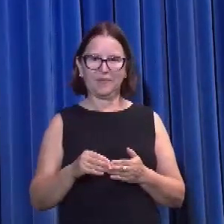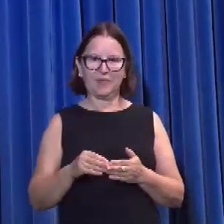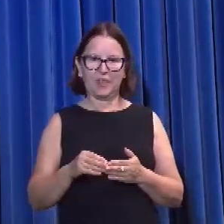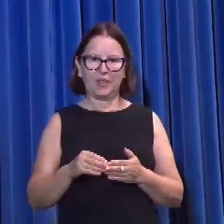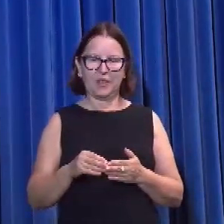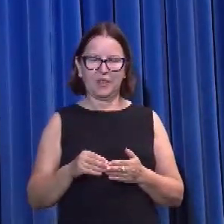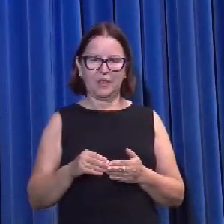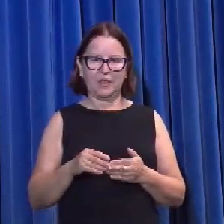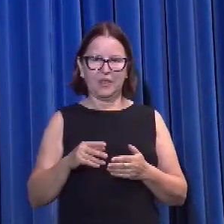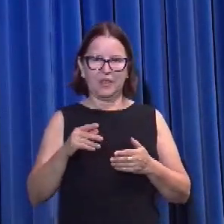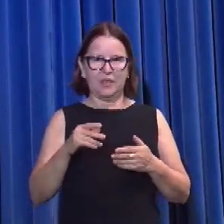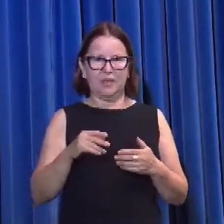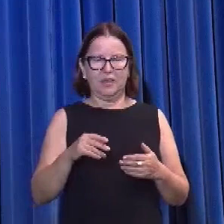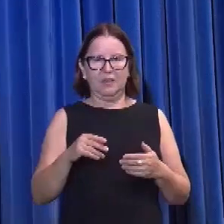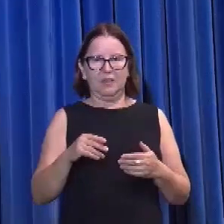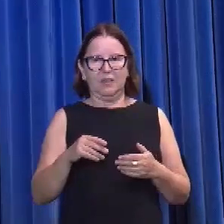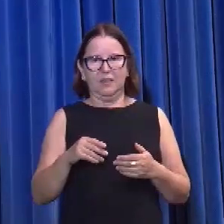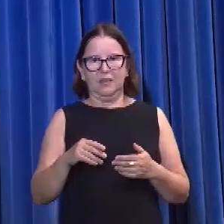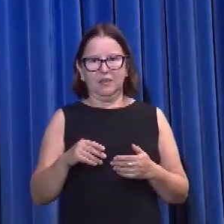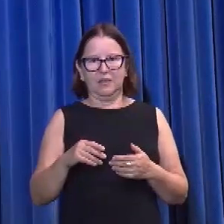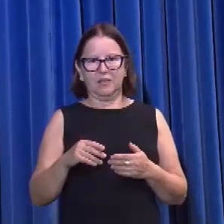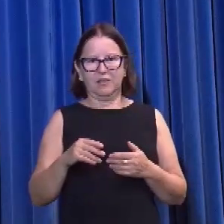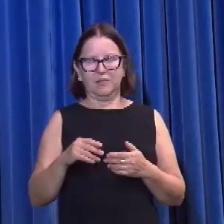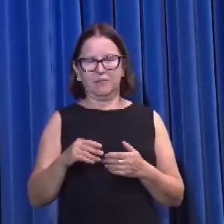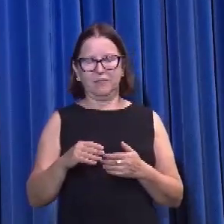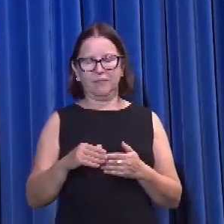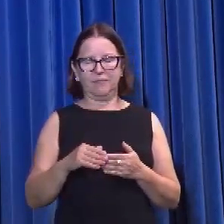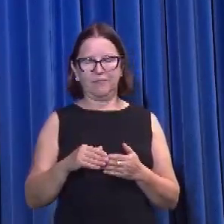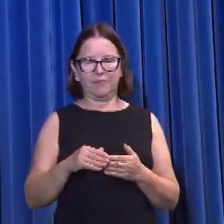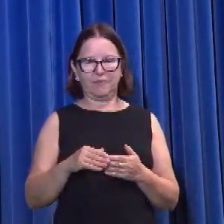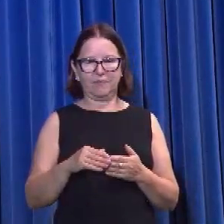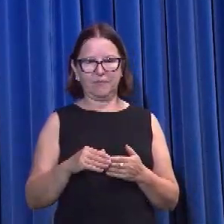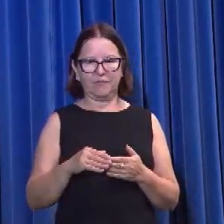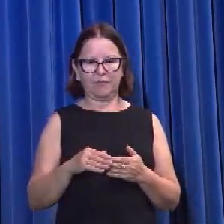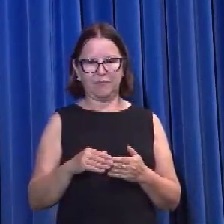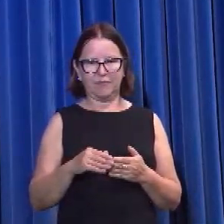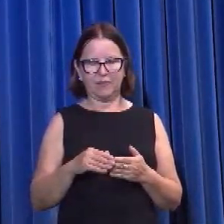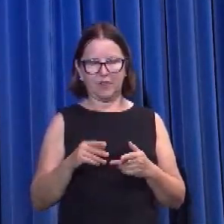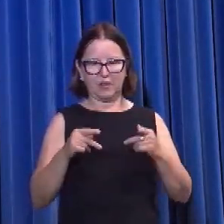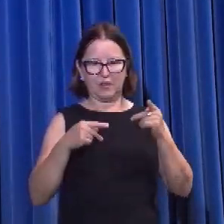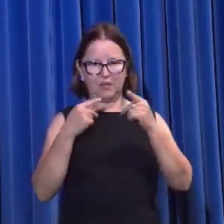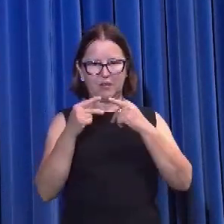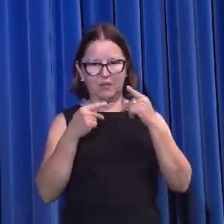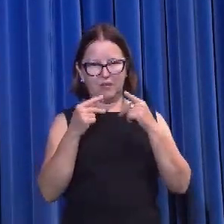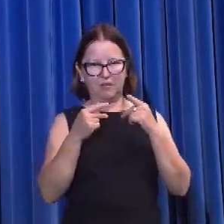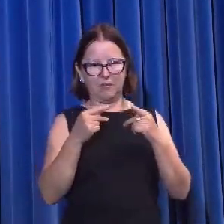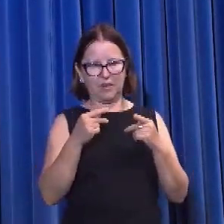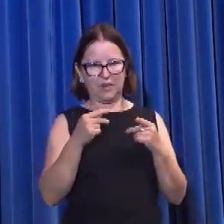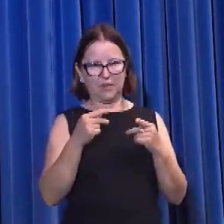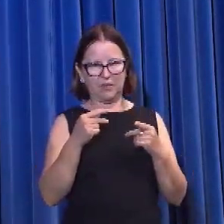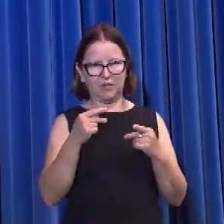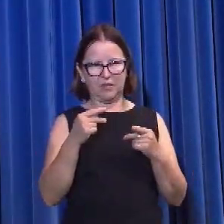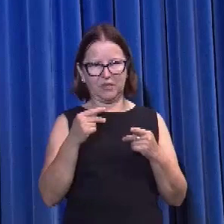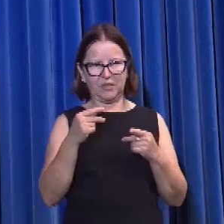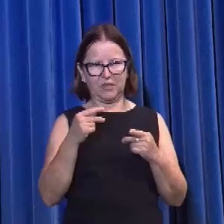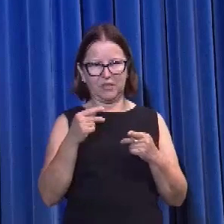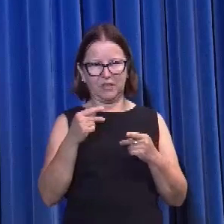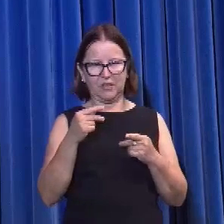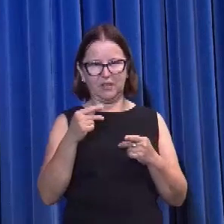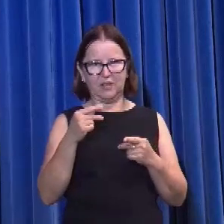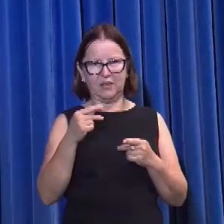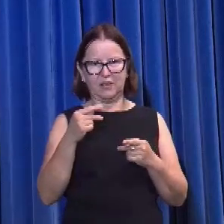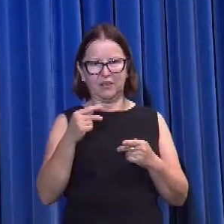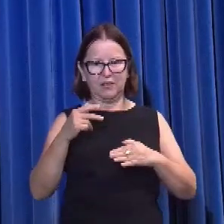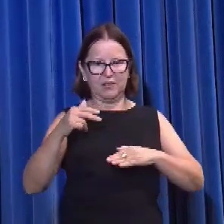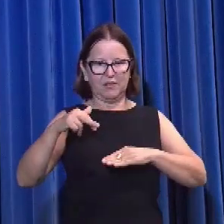teria passado na frente do templo. Uma das hipóteses é esta, que ele teria passado na frente do templo. Lá na frente do templo, o Herodes